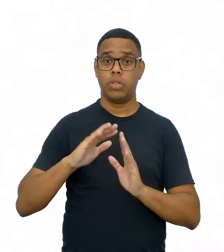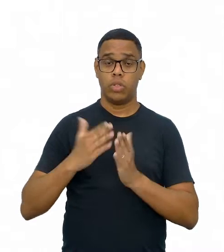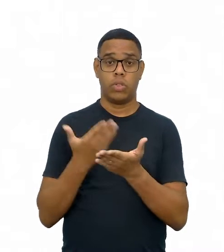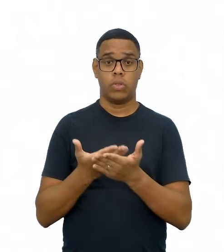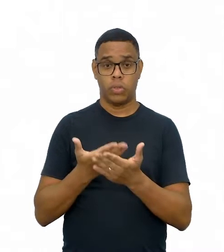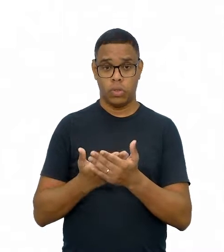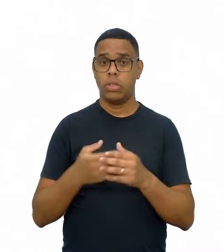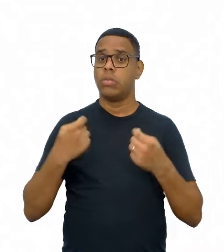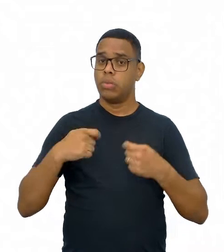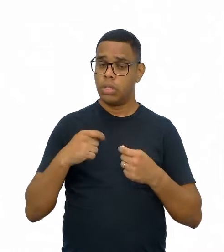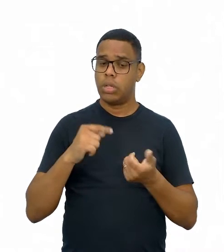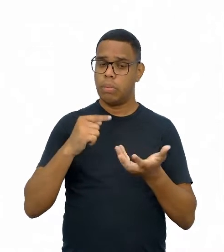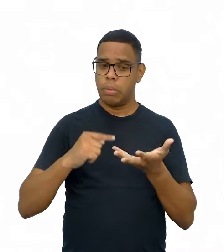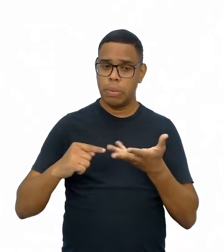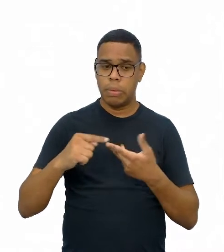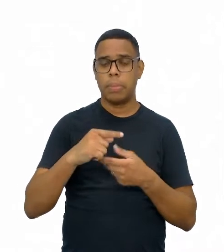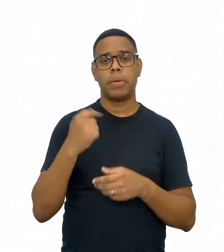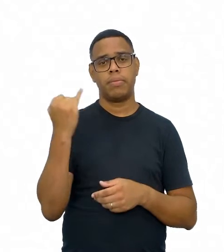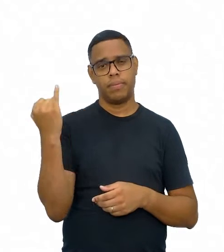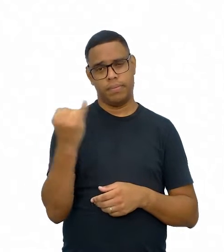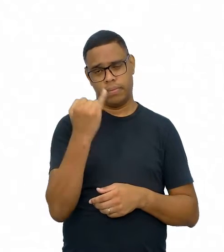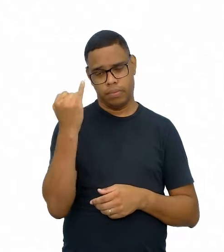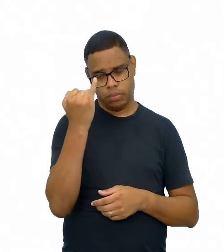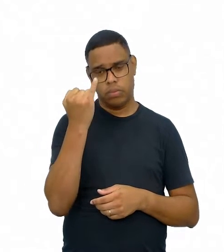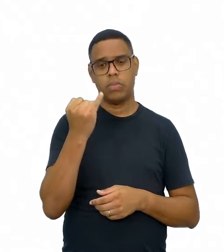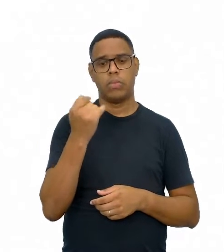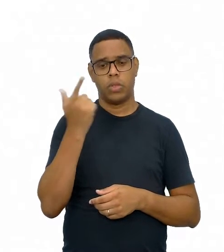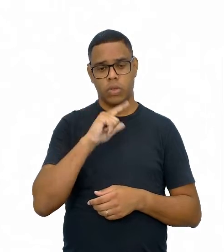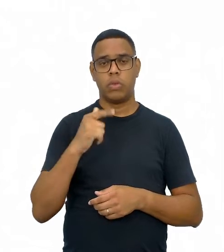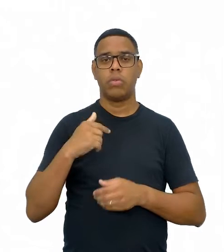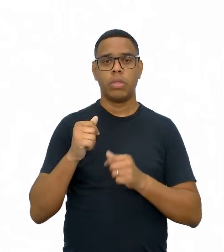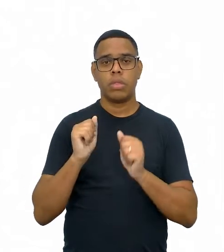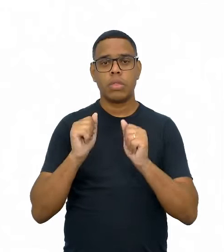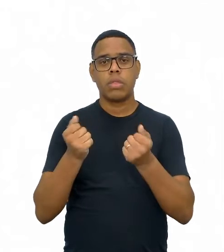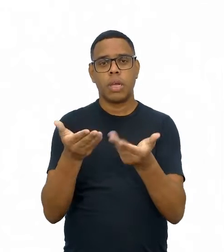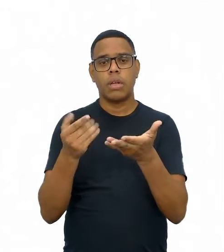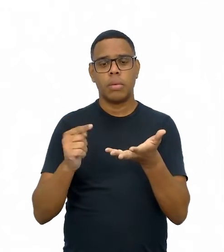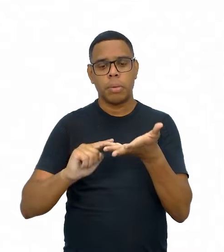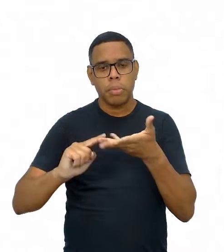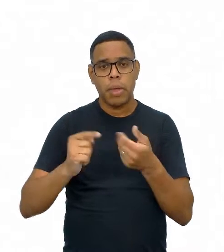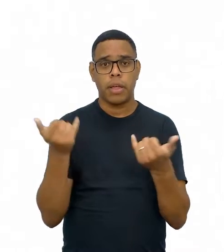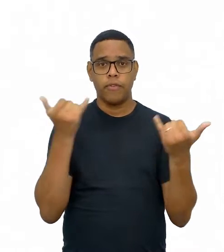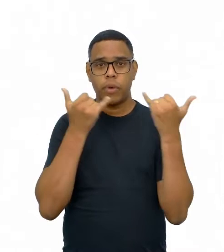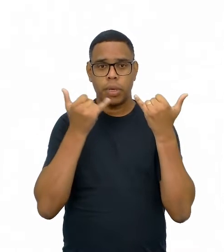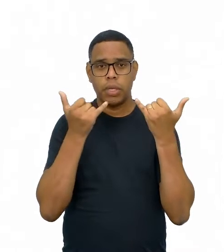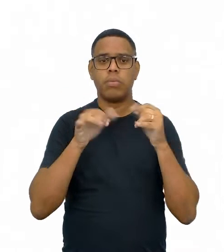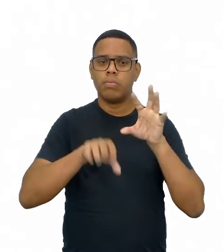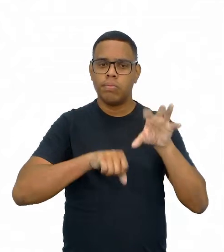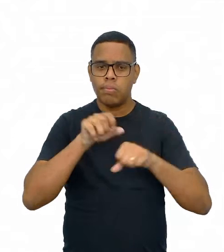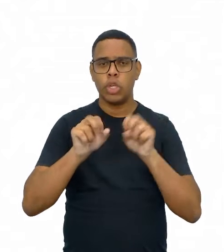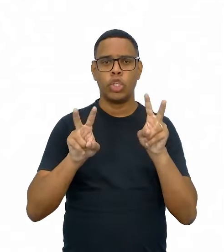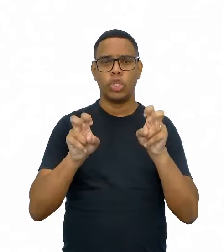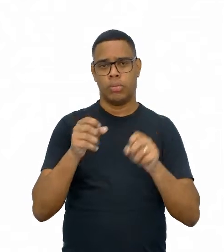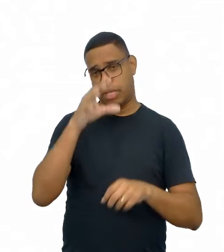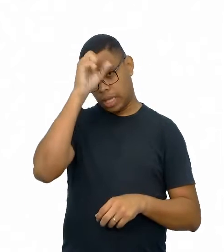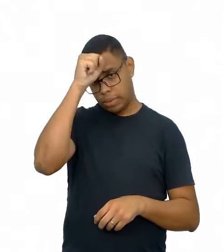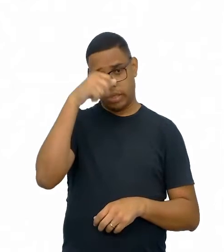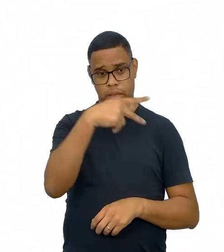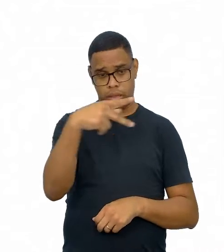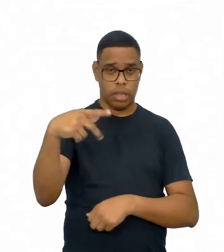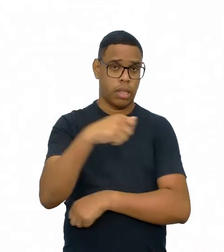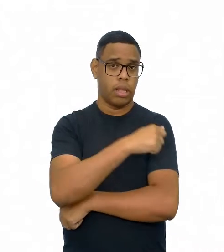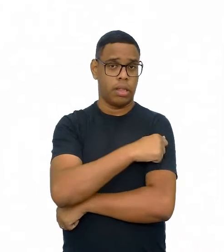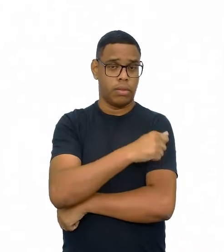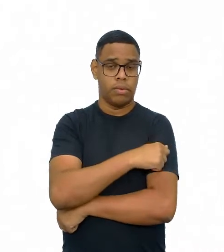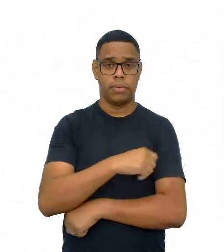escola, têm instrumentos valiosos que fornecem inúmeras informações com relação à aprendizagem dos seus